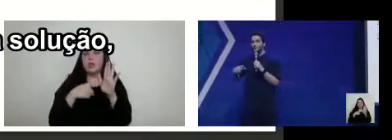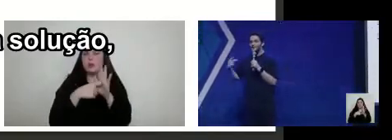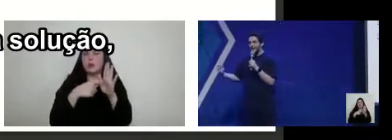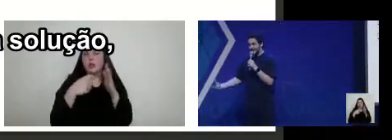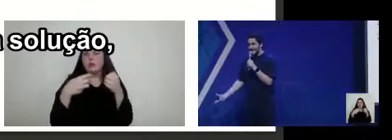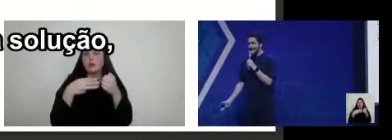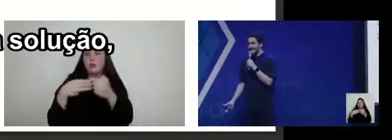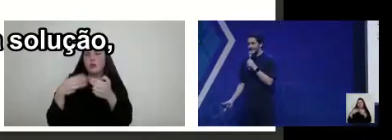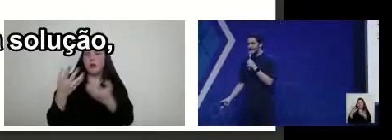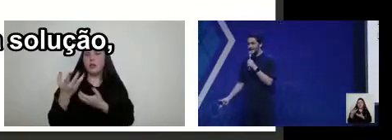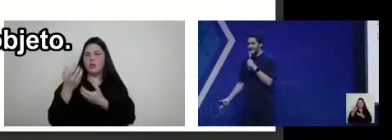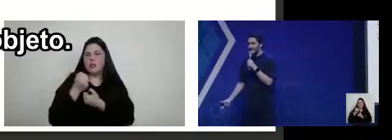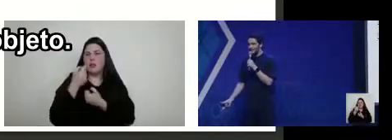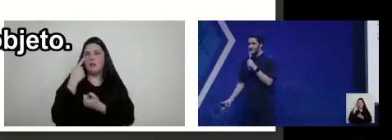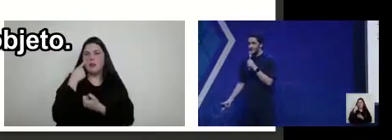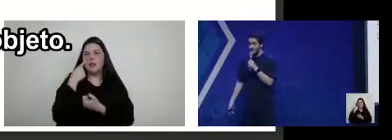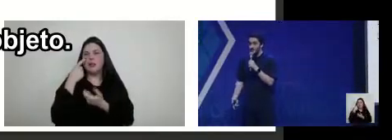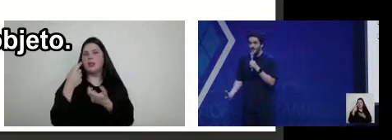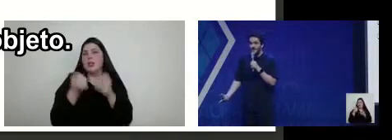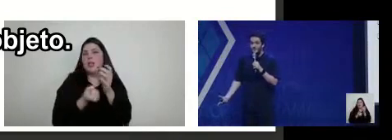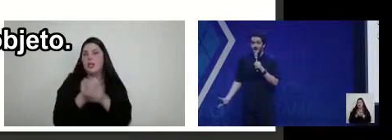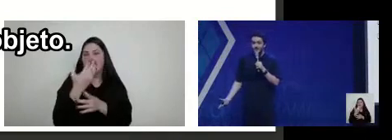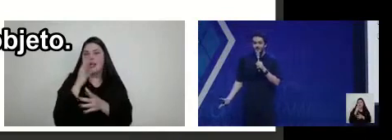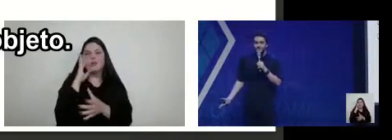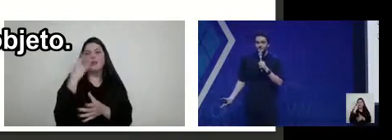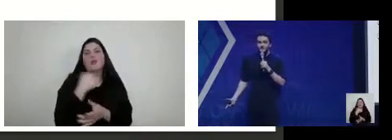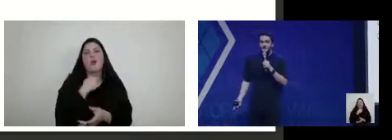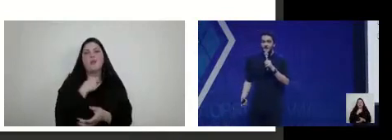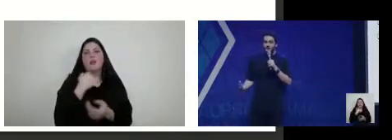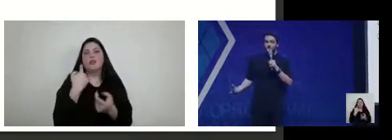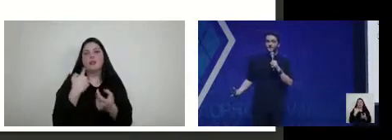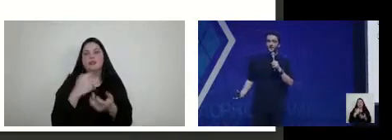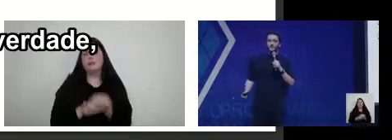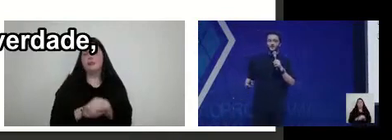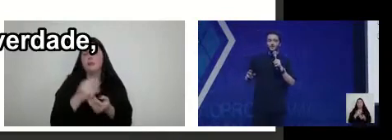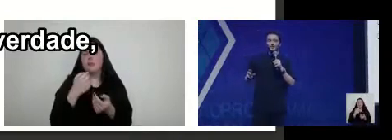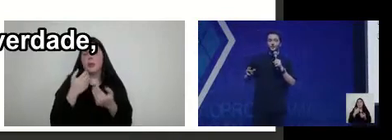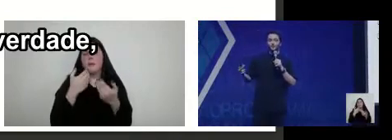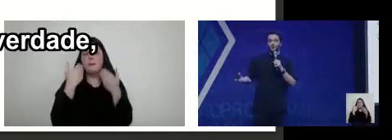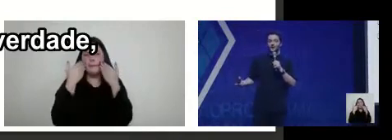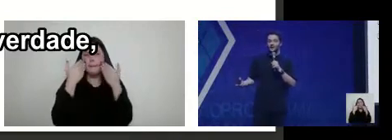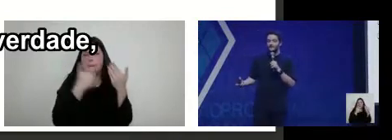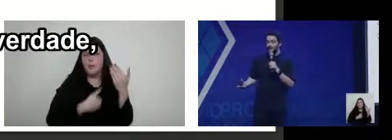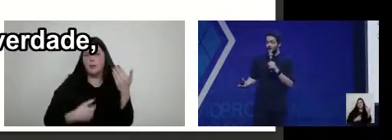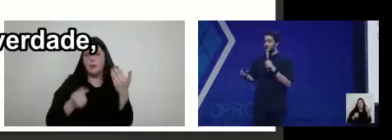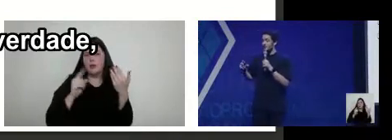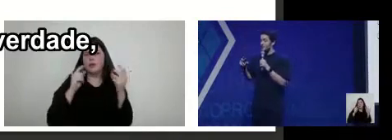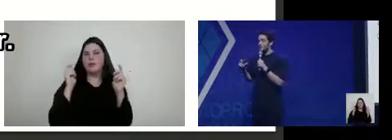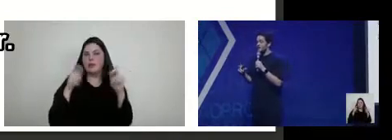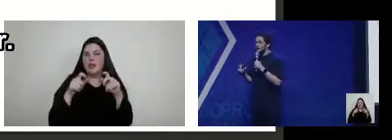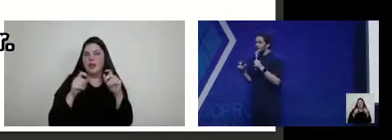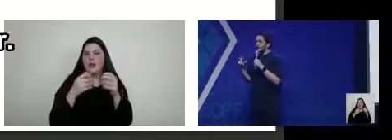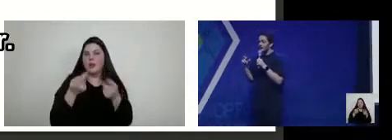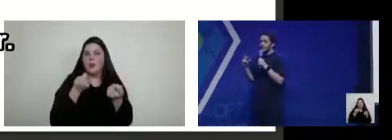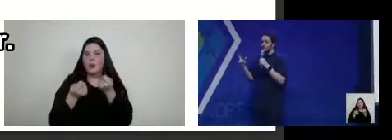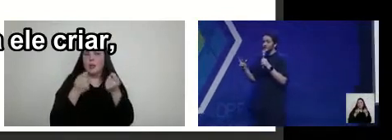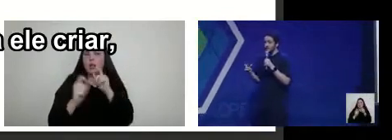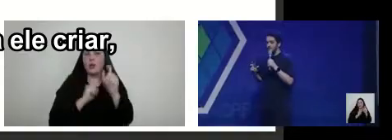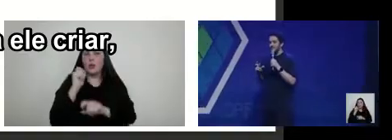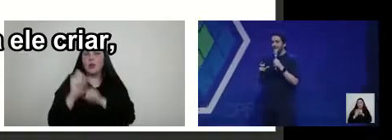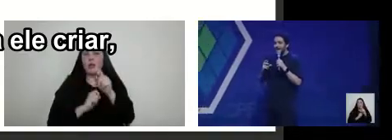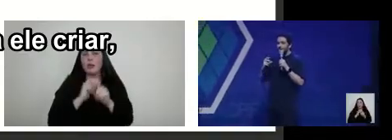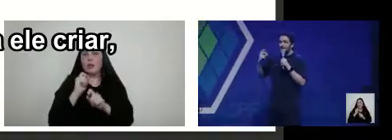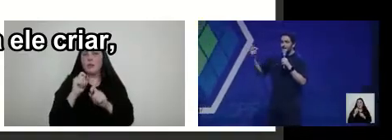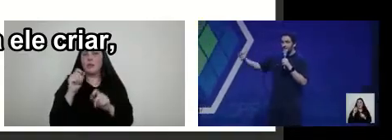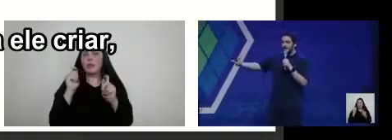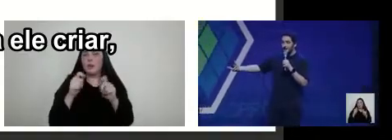ele não vai poder criar aquela solução, não vai poder criar aquele objeto. Então, dessa forma, você consegue controlar, na verdade, o que o cara pode fazer.